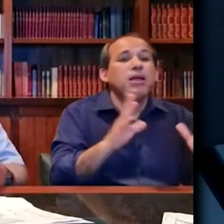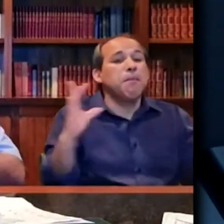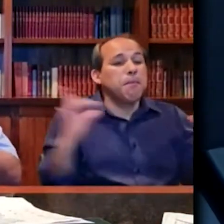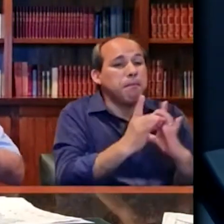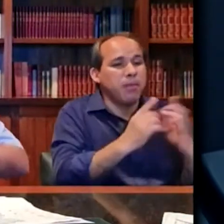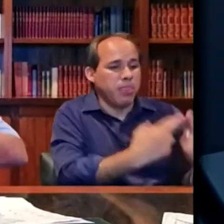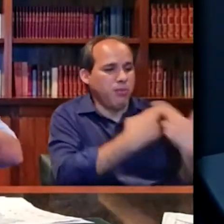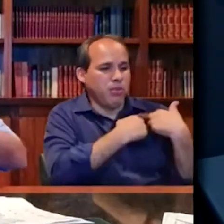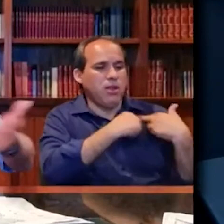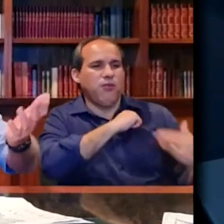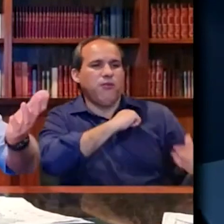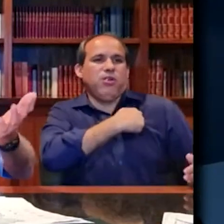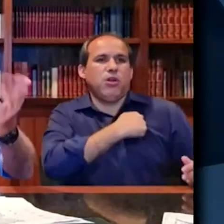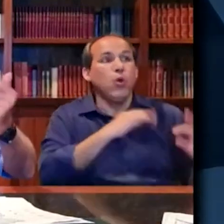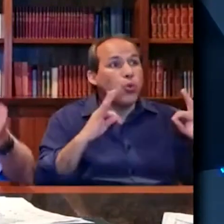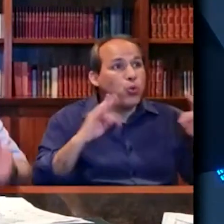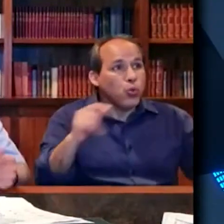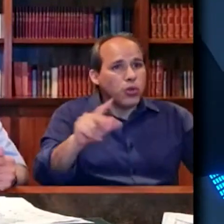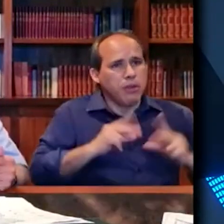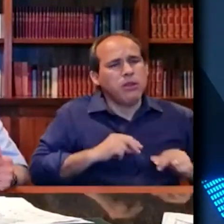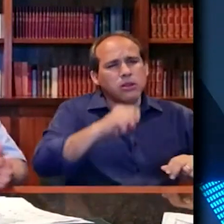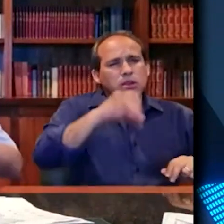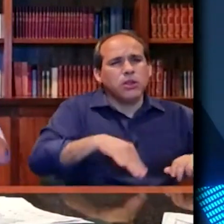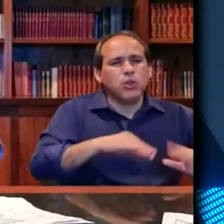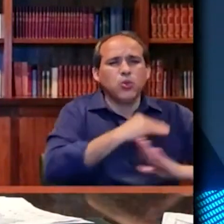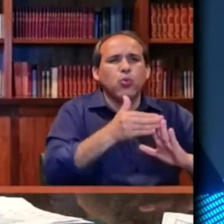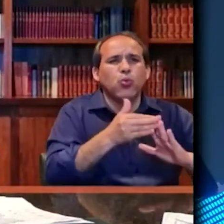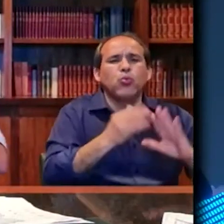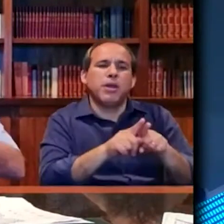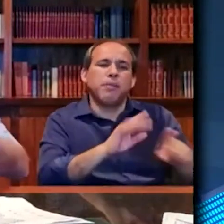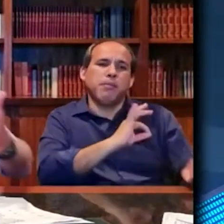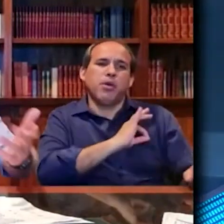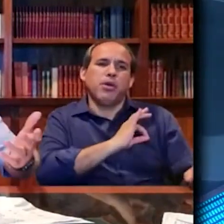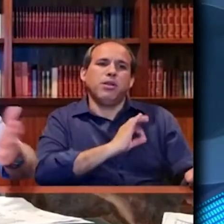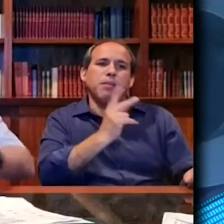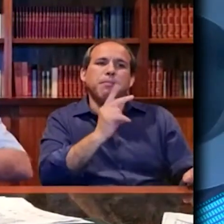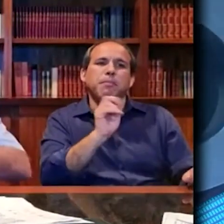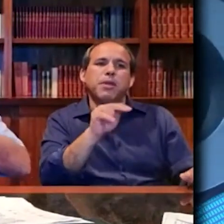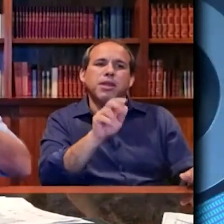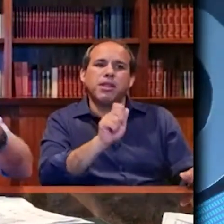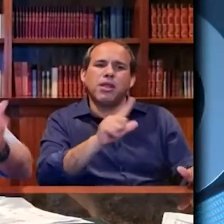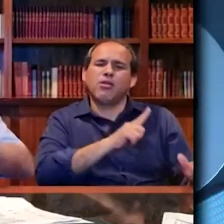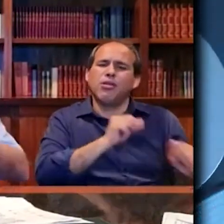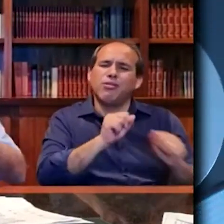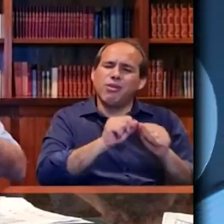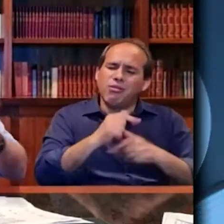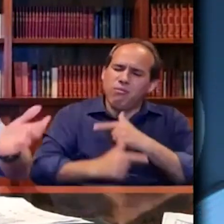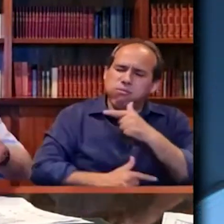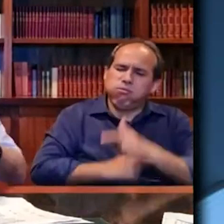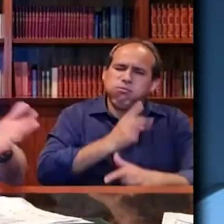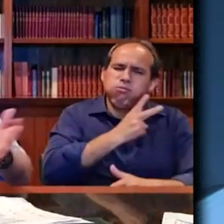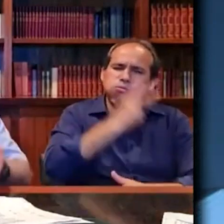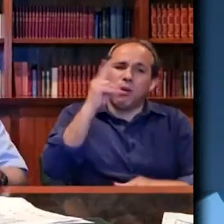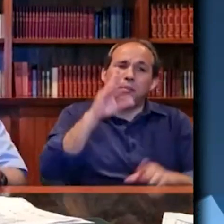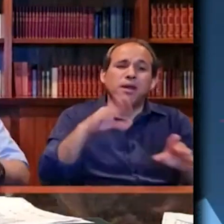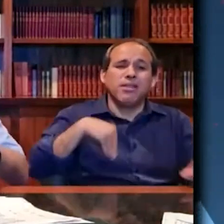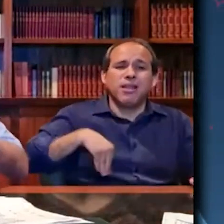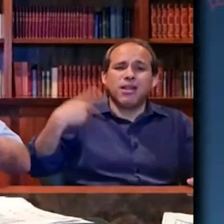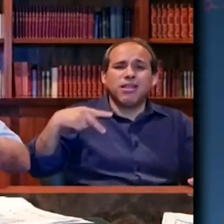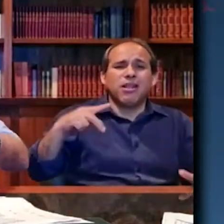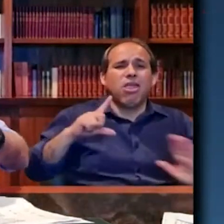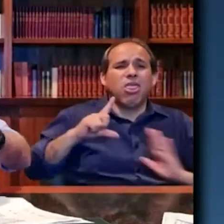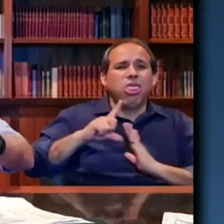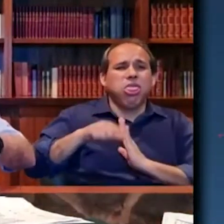40 para 30, 10 pontos, não elege o Lula presidente em primeiro turno. A